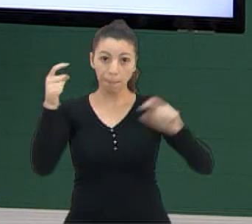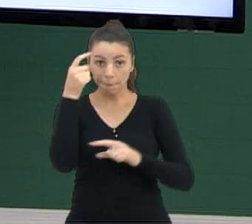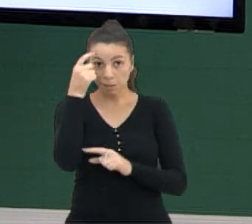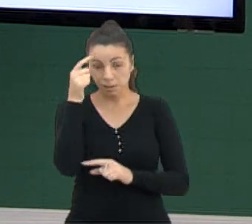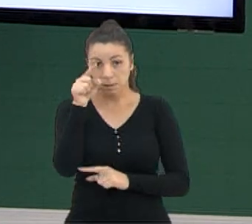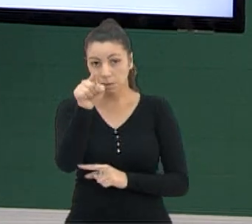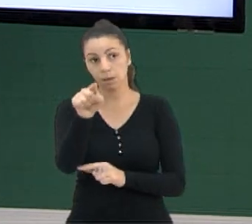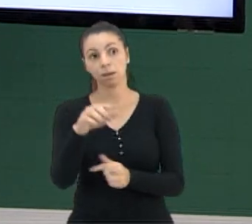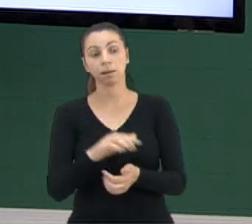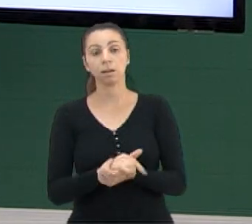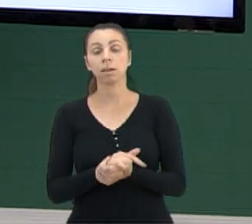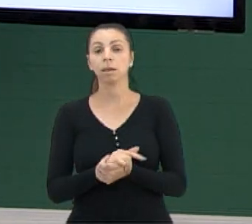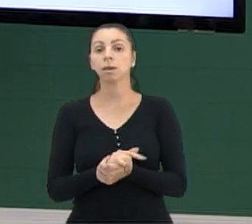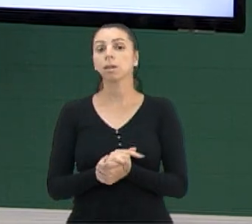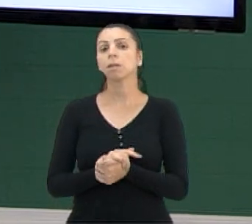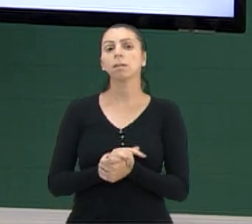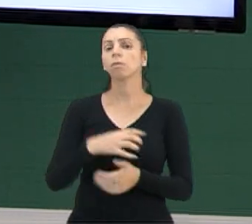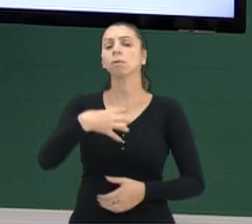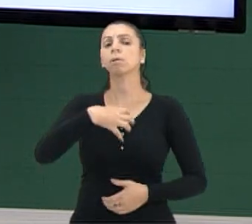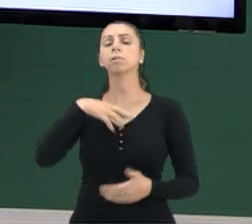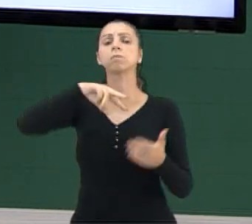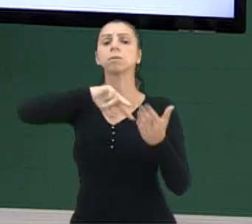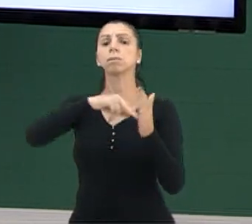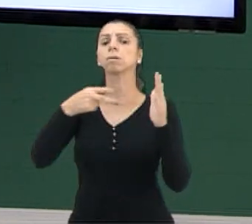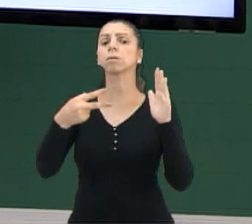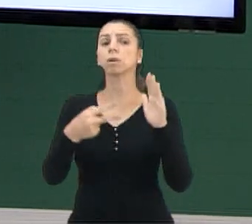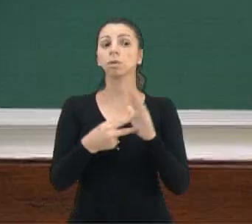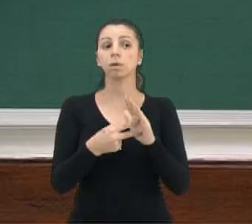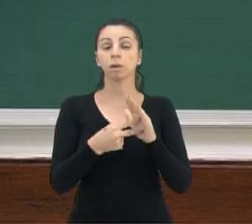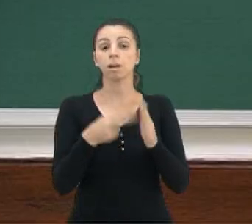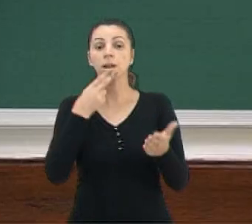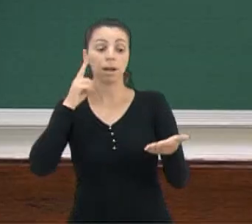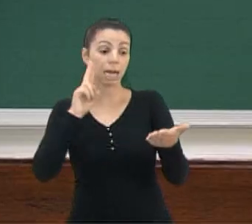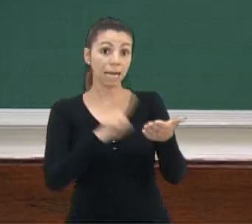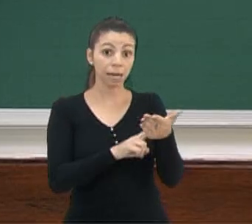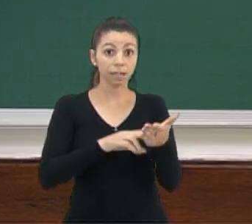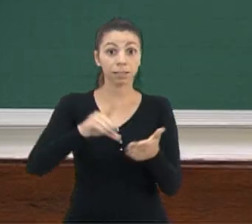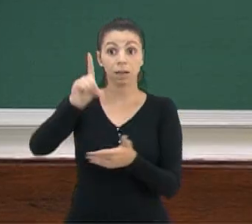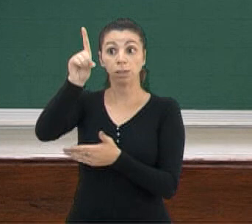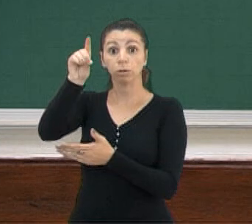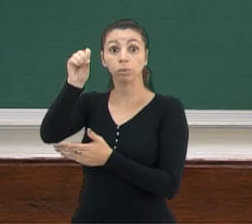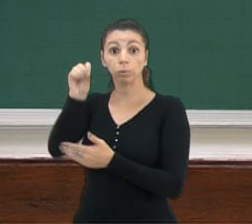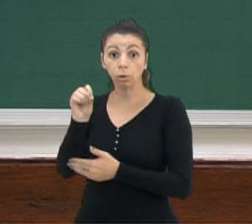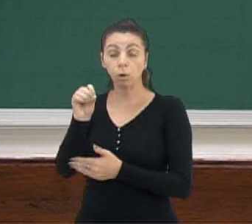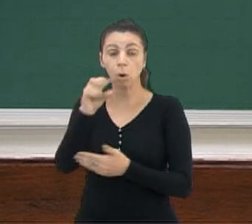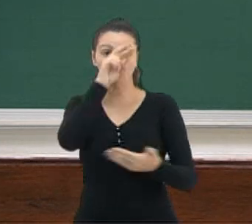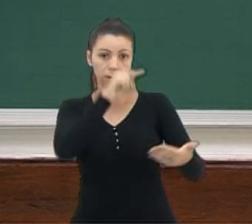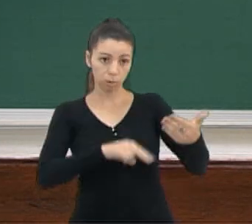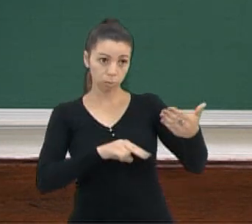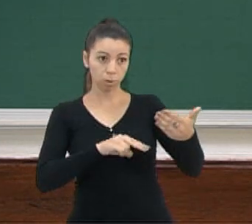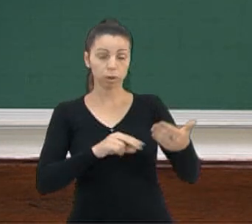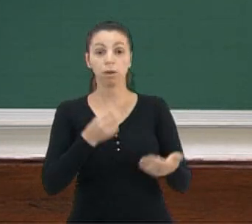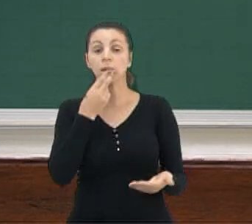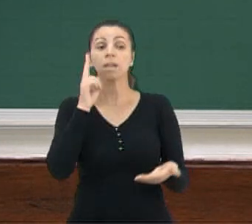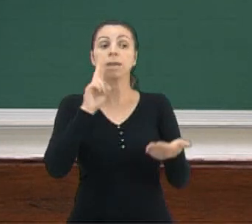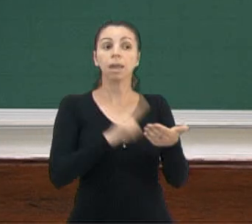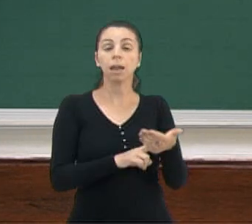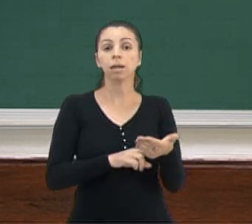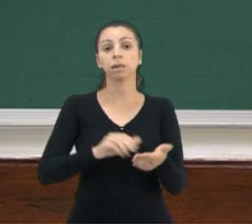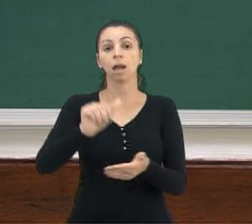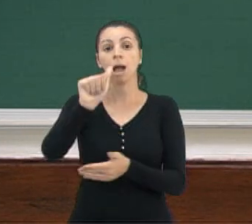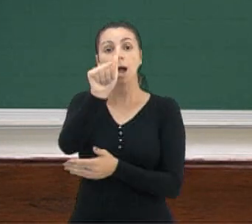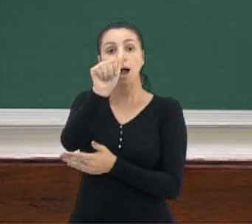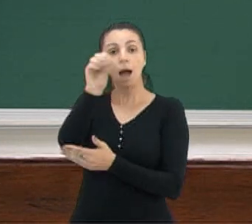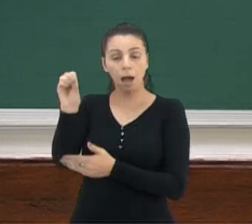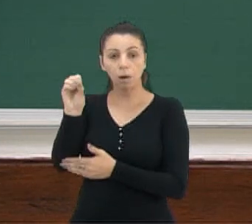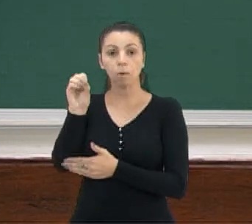aí, qual o valor semântico de carta do leitor e de carta ao leitor? Eu já dei essa resposta, mas eu